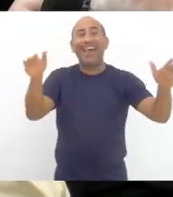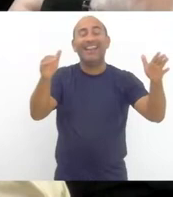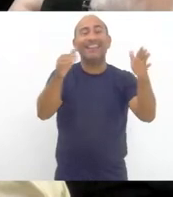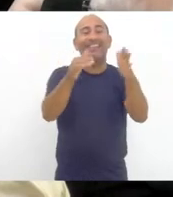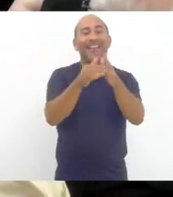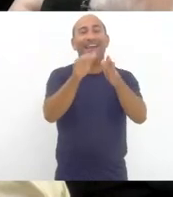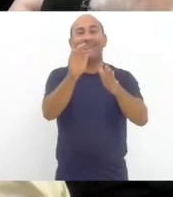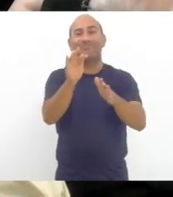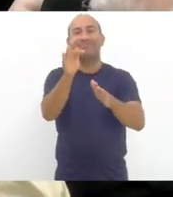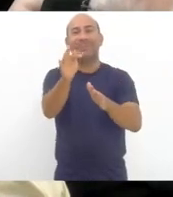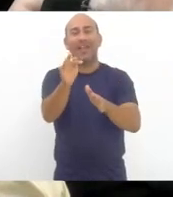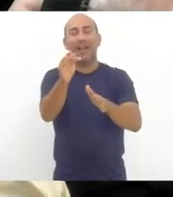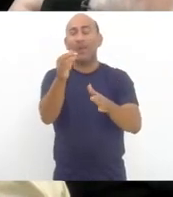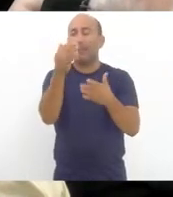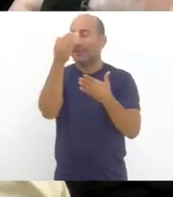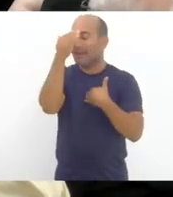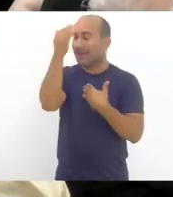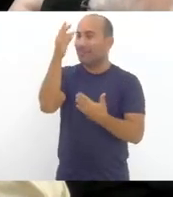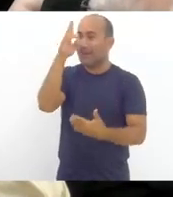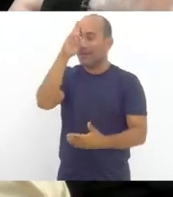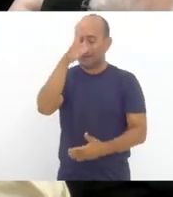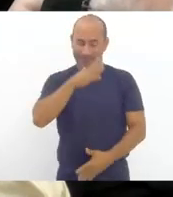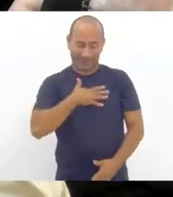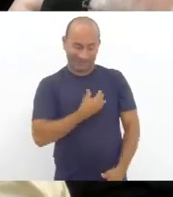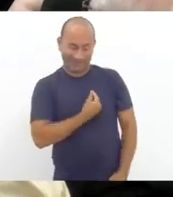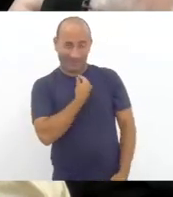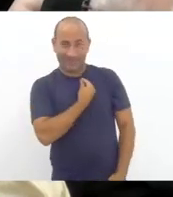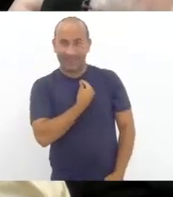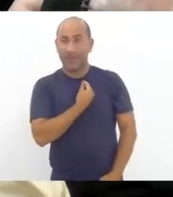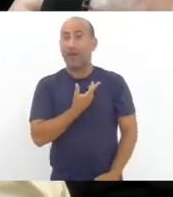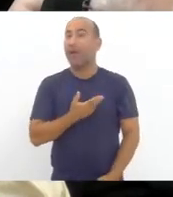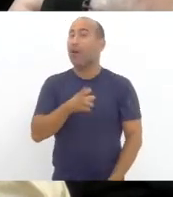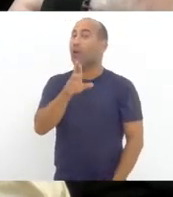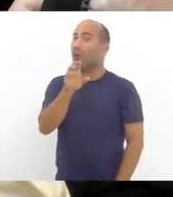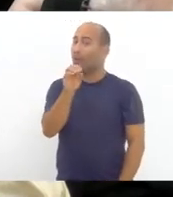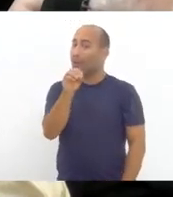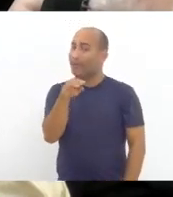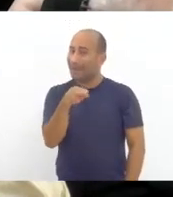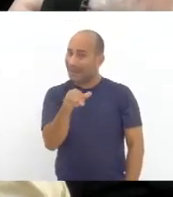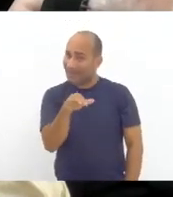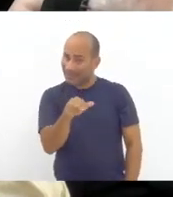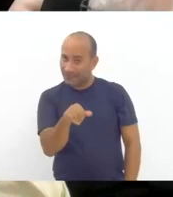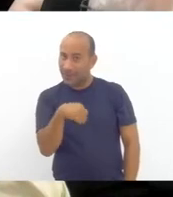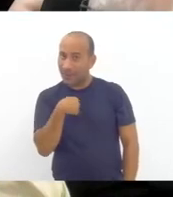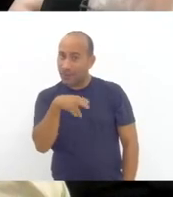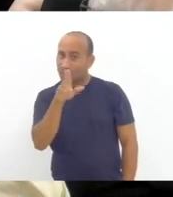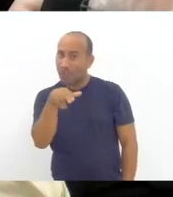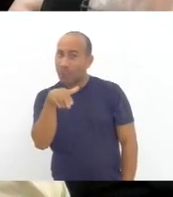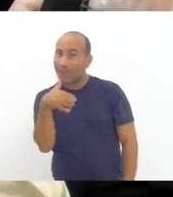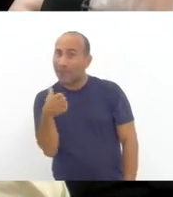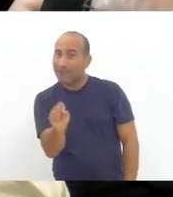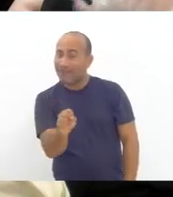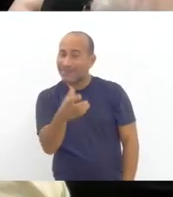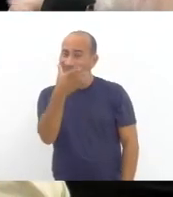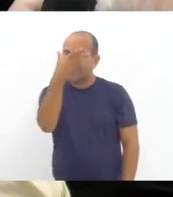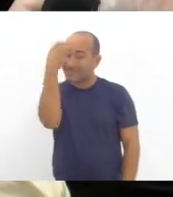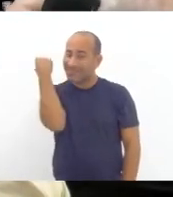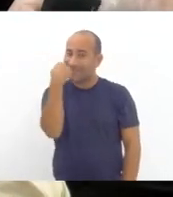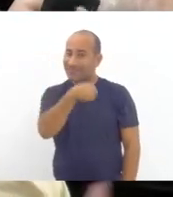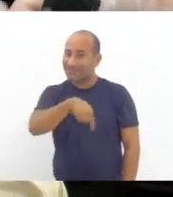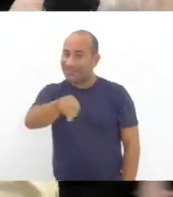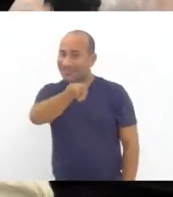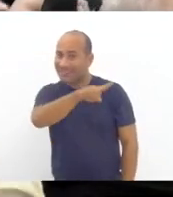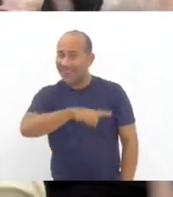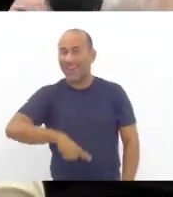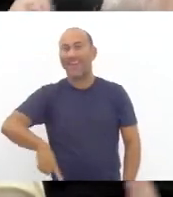por lembrarem de mim atenção Romário porque eu nunca mais esqueço de vocês até